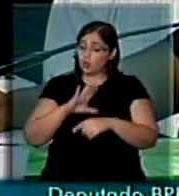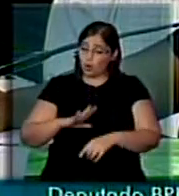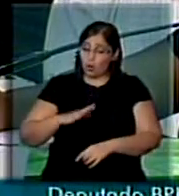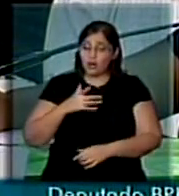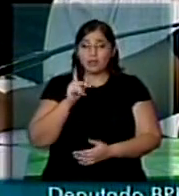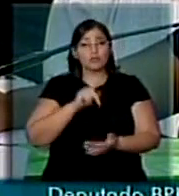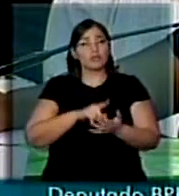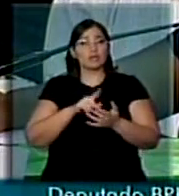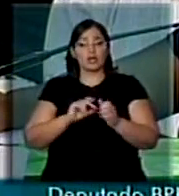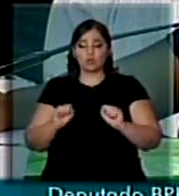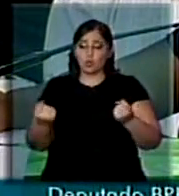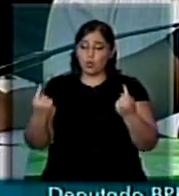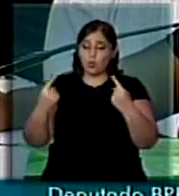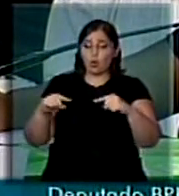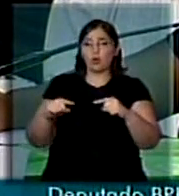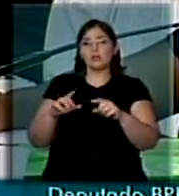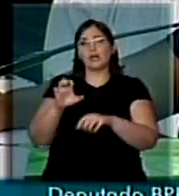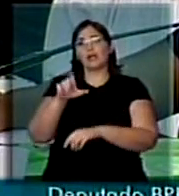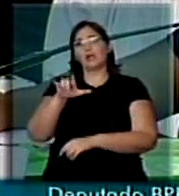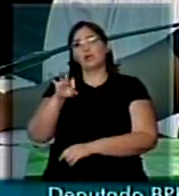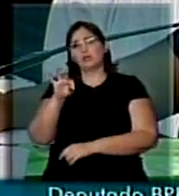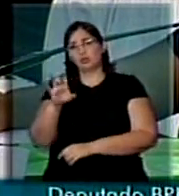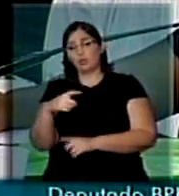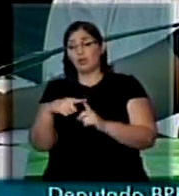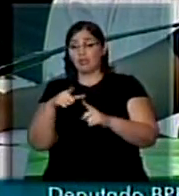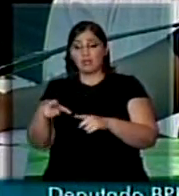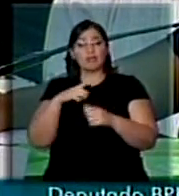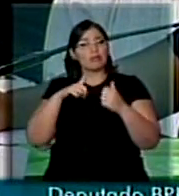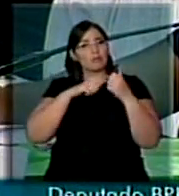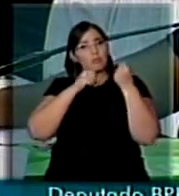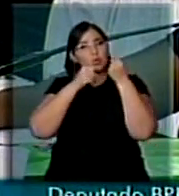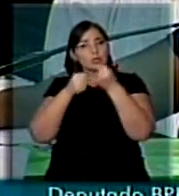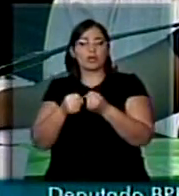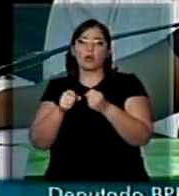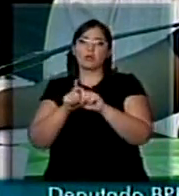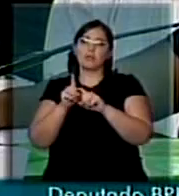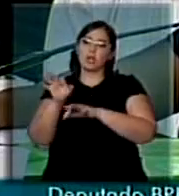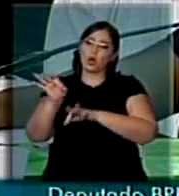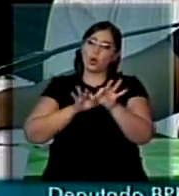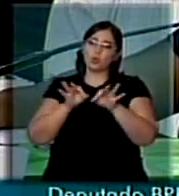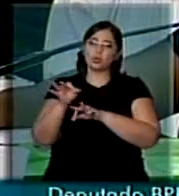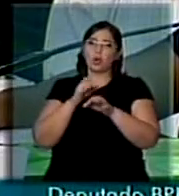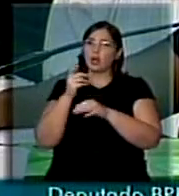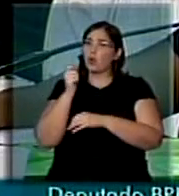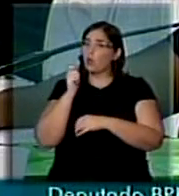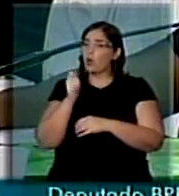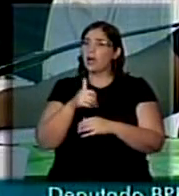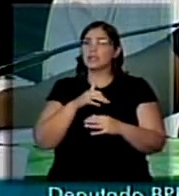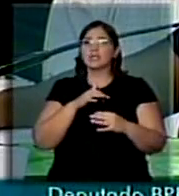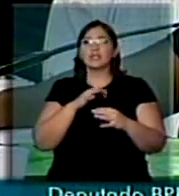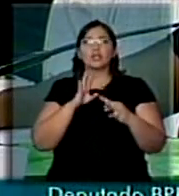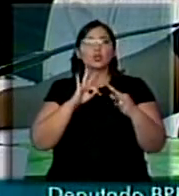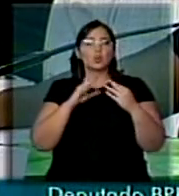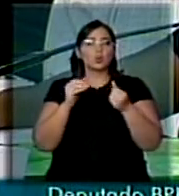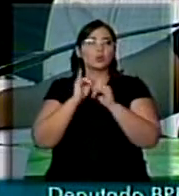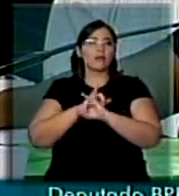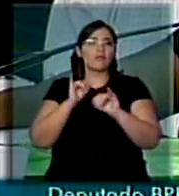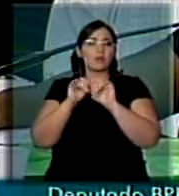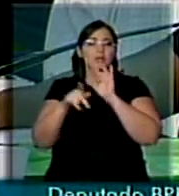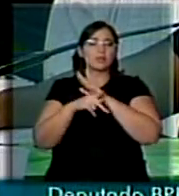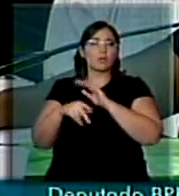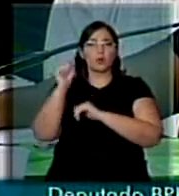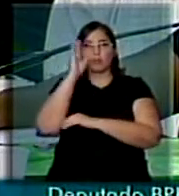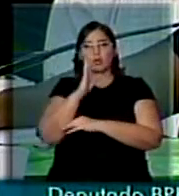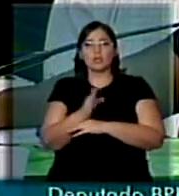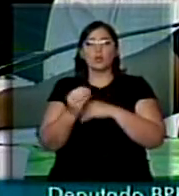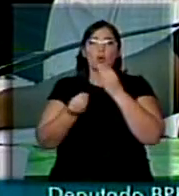mesmo de fazer um enfrentamento com essa elite que é muito poderosa e que controla praticamente a informação no nosso Brasil